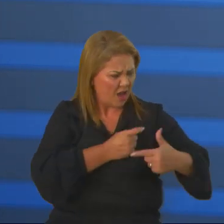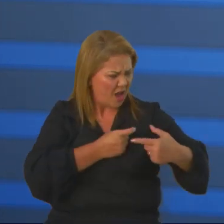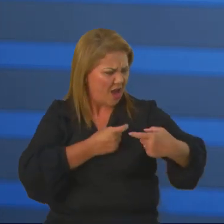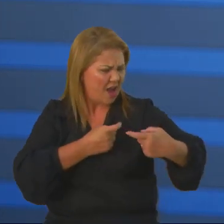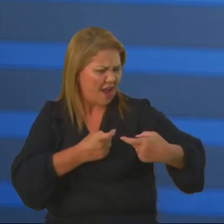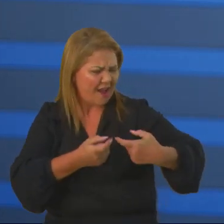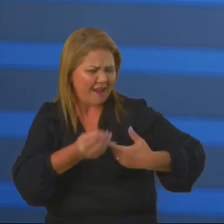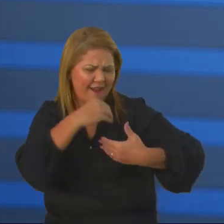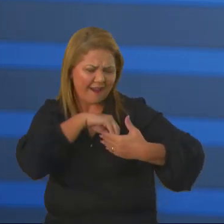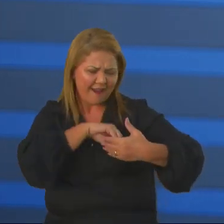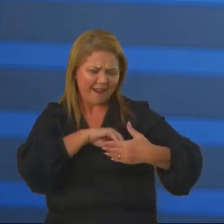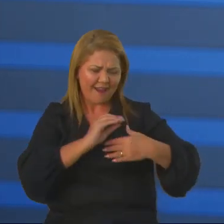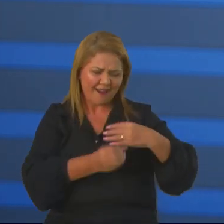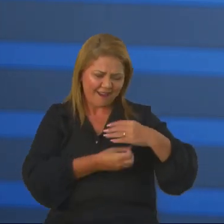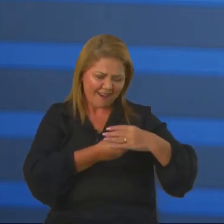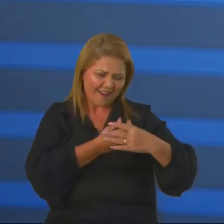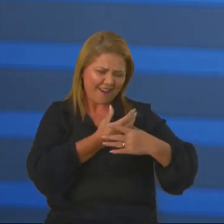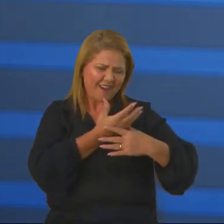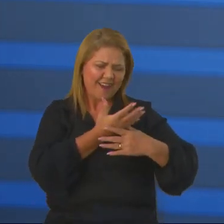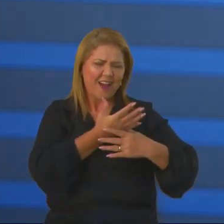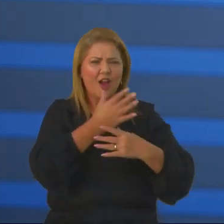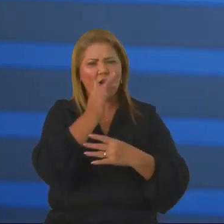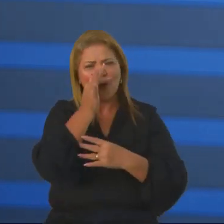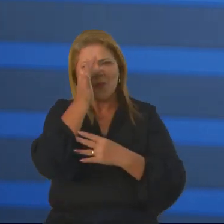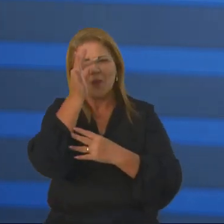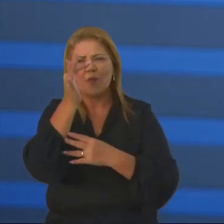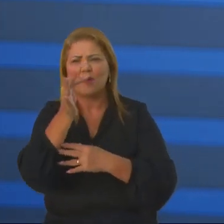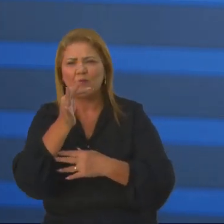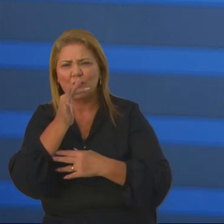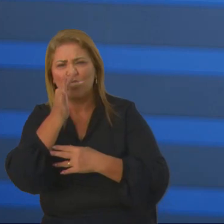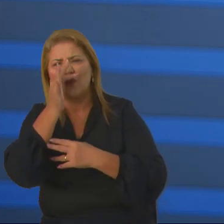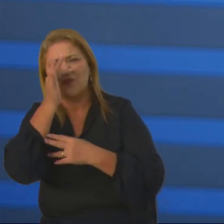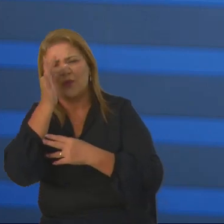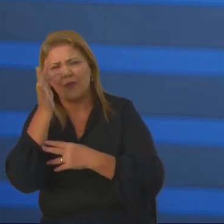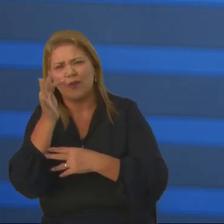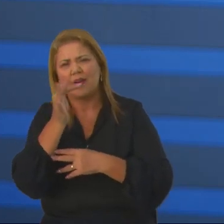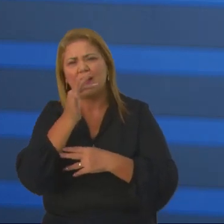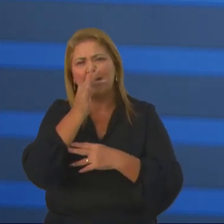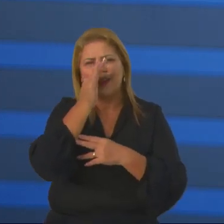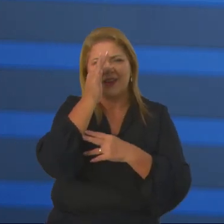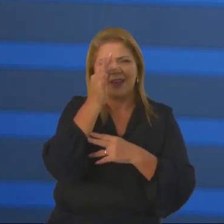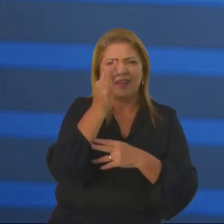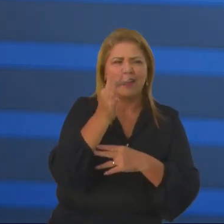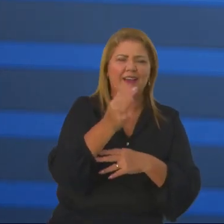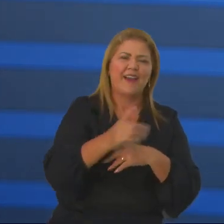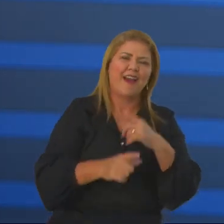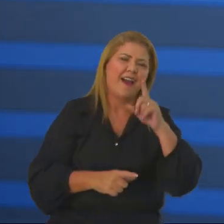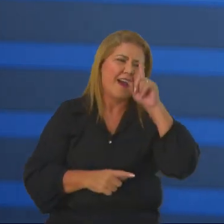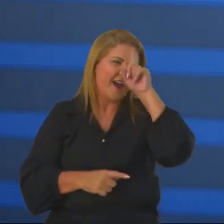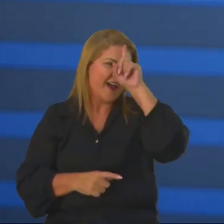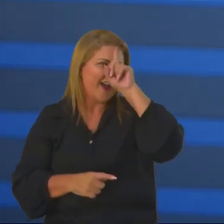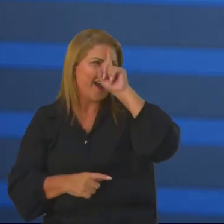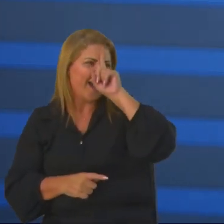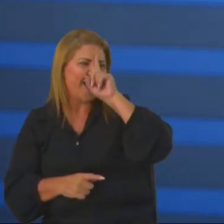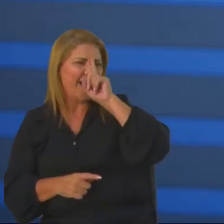quem faz a guerra nascerá uma flor amarela,